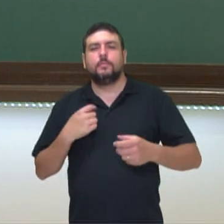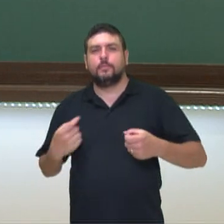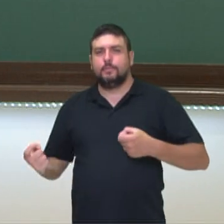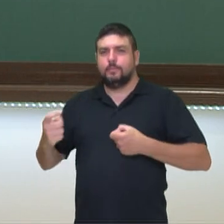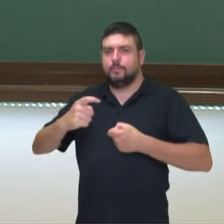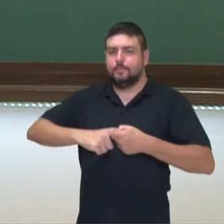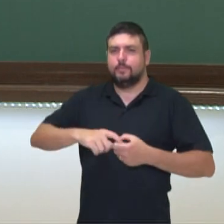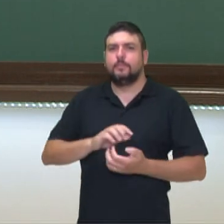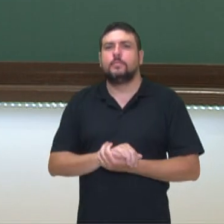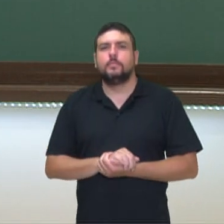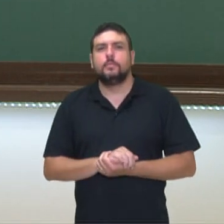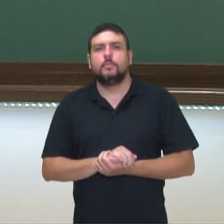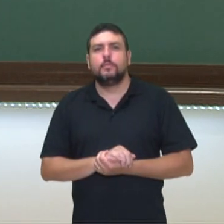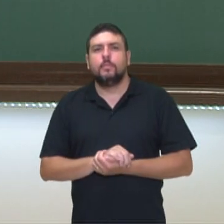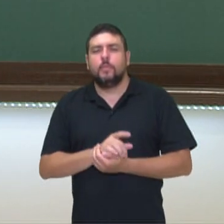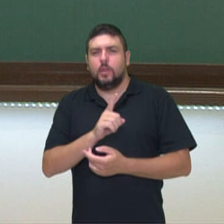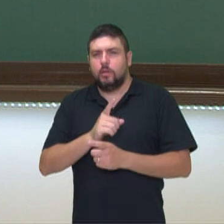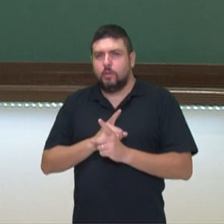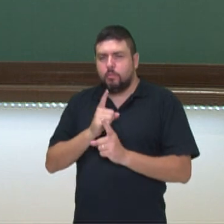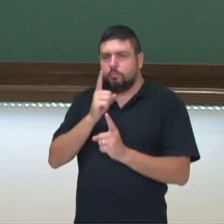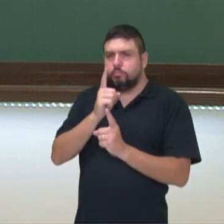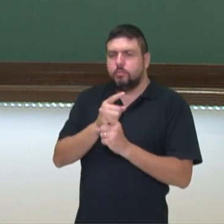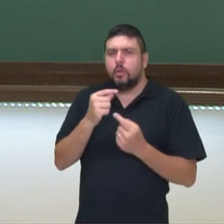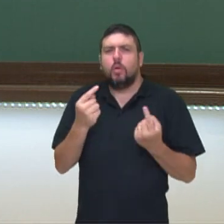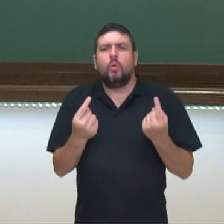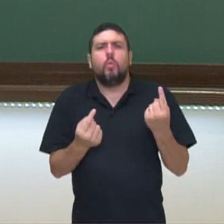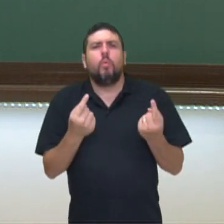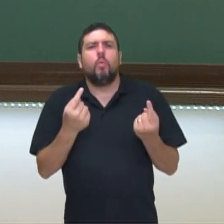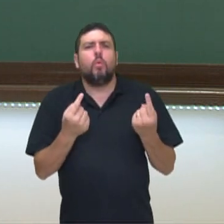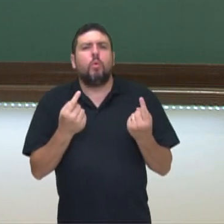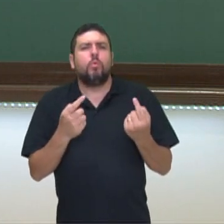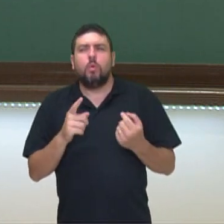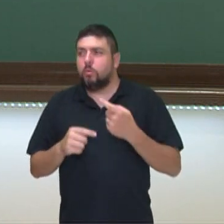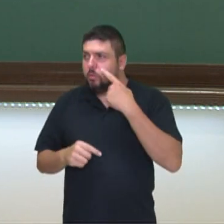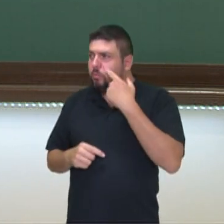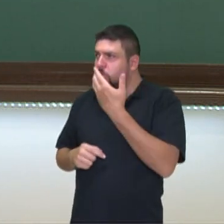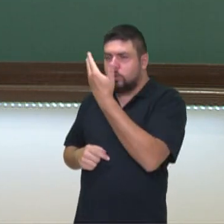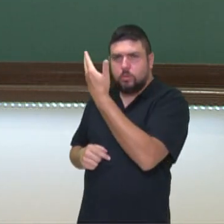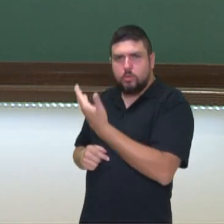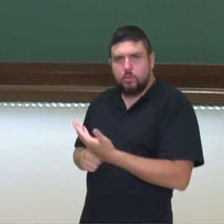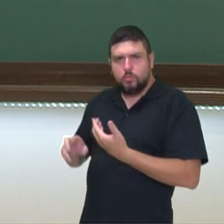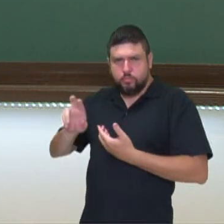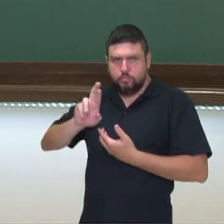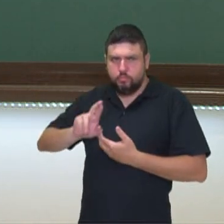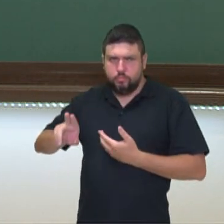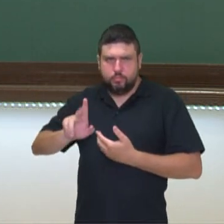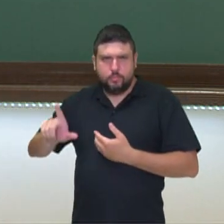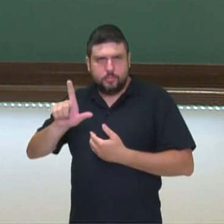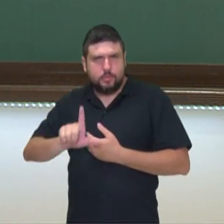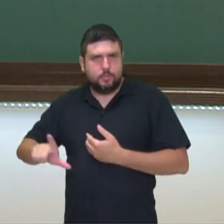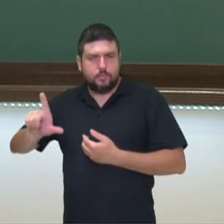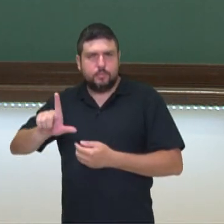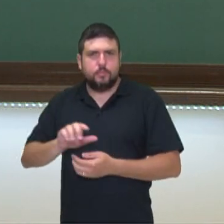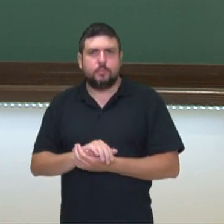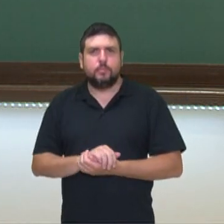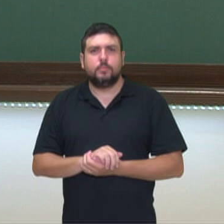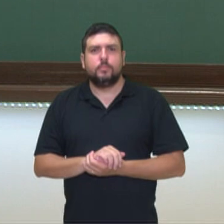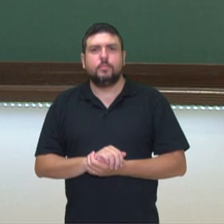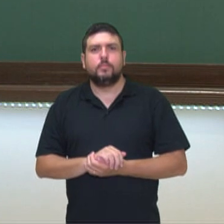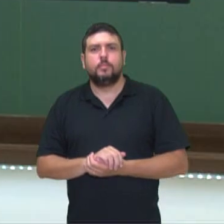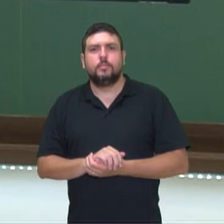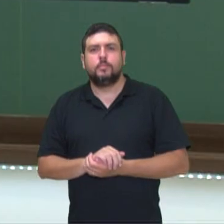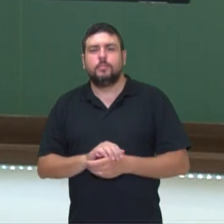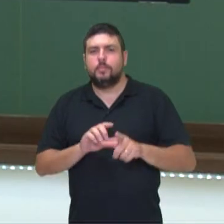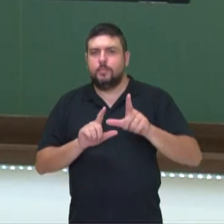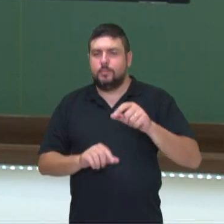Voltamos. Conseguiu encontrar qual daqueles textos, qual alternativa tem um texto não literário? Vejamos. A alternativa